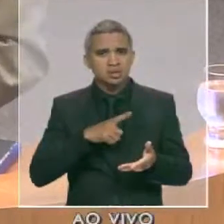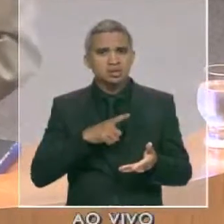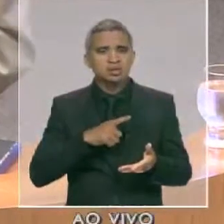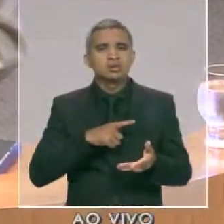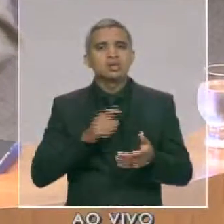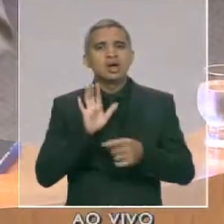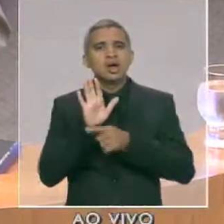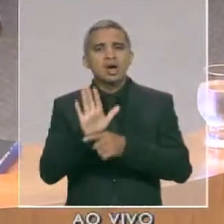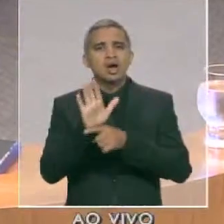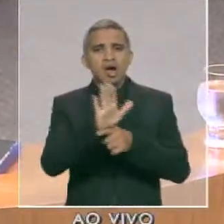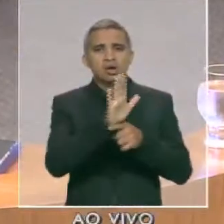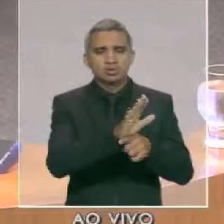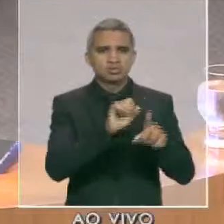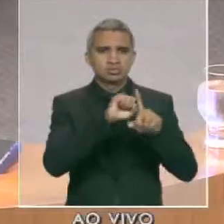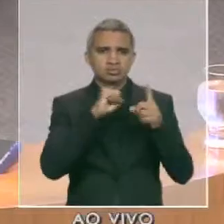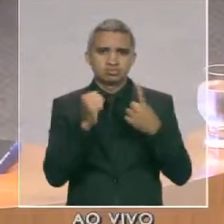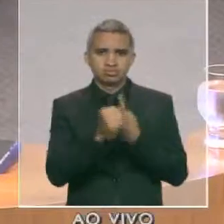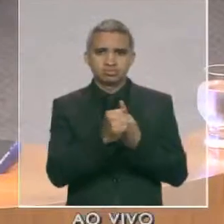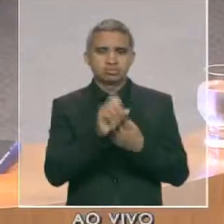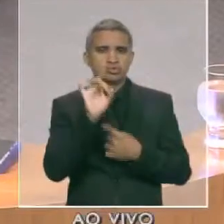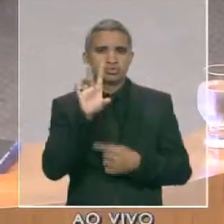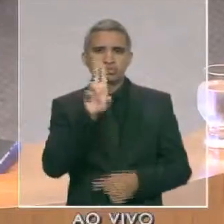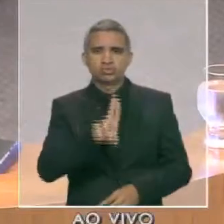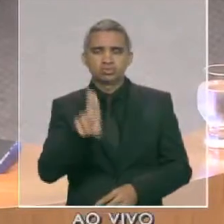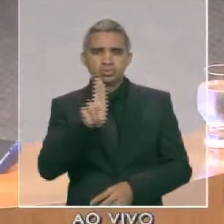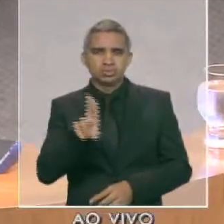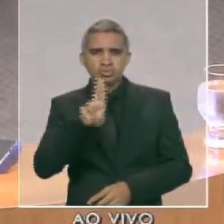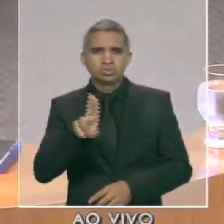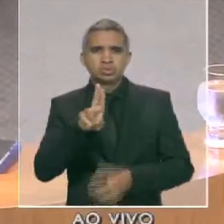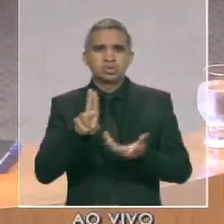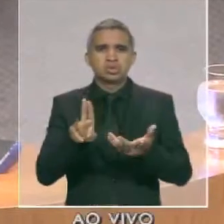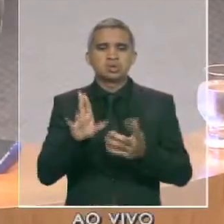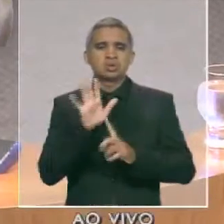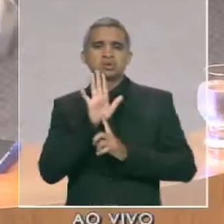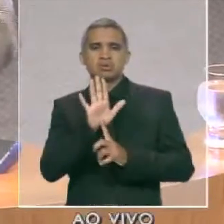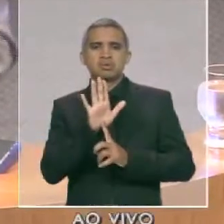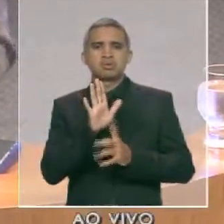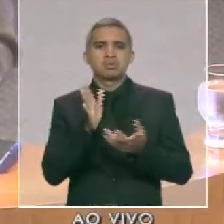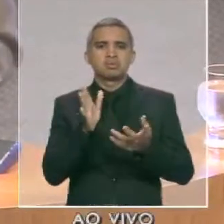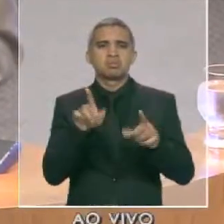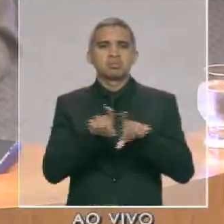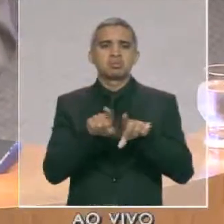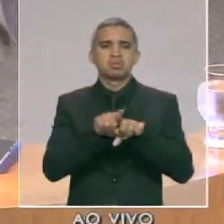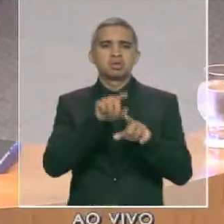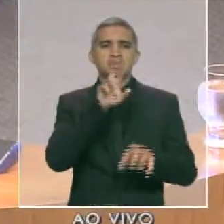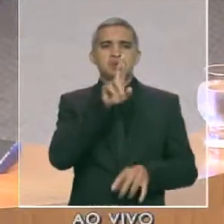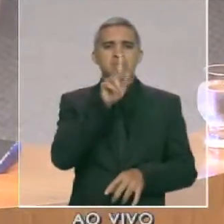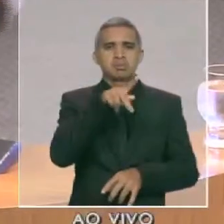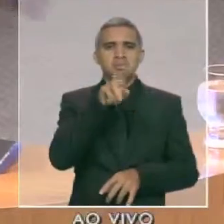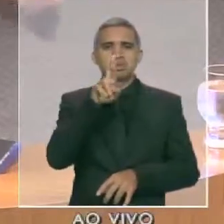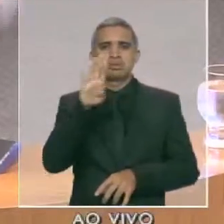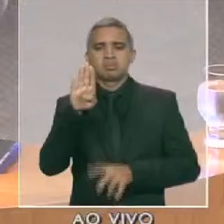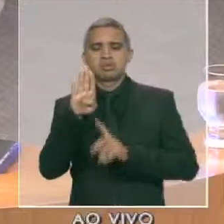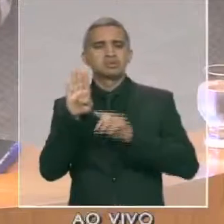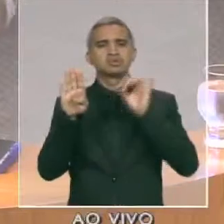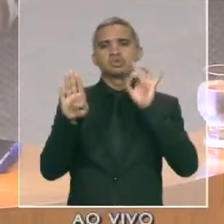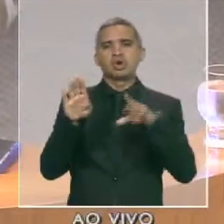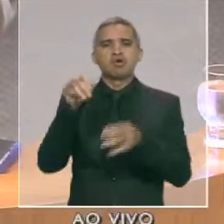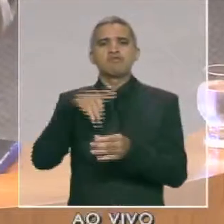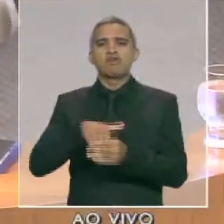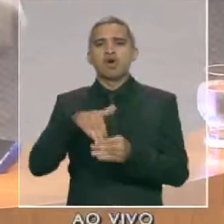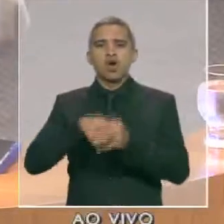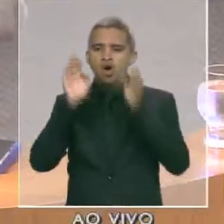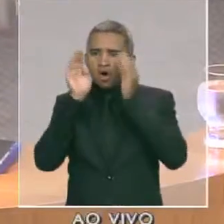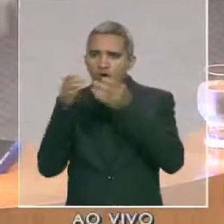com a sociedade, não simplesmente usar uma legenda ou uma representação de sigla partidária para uma condição de eleição